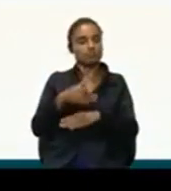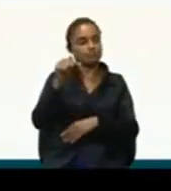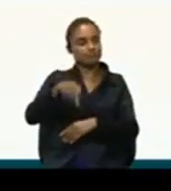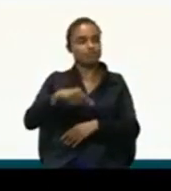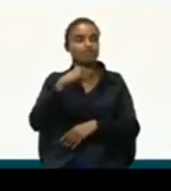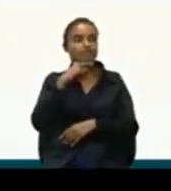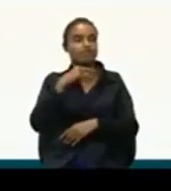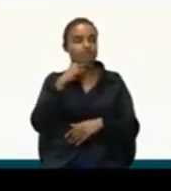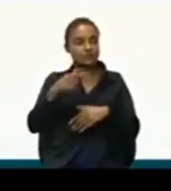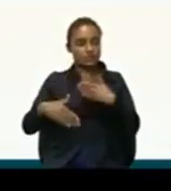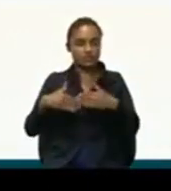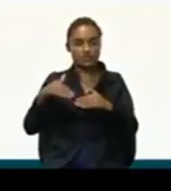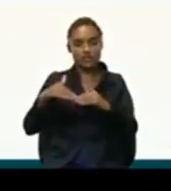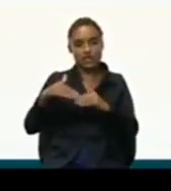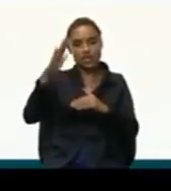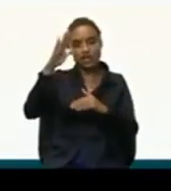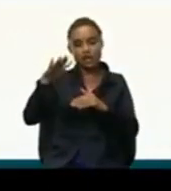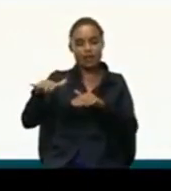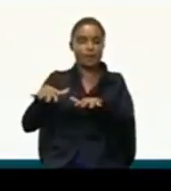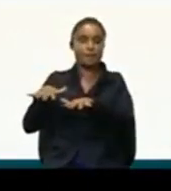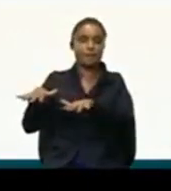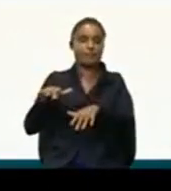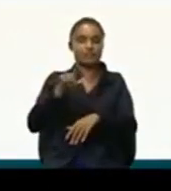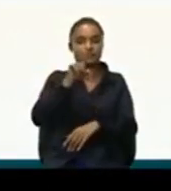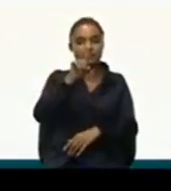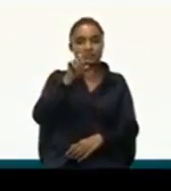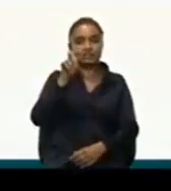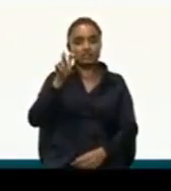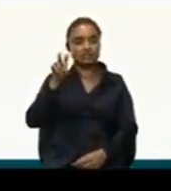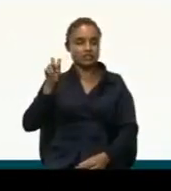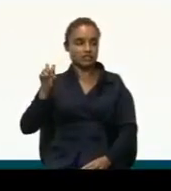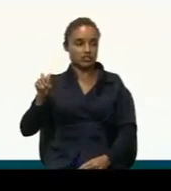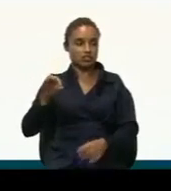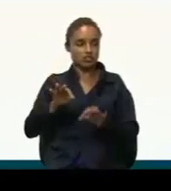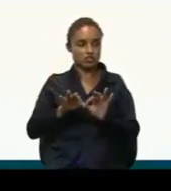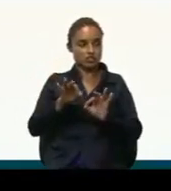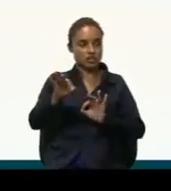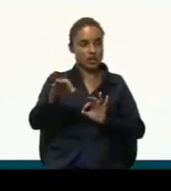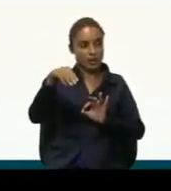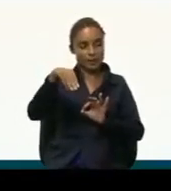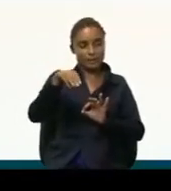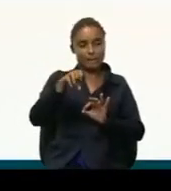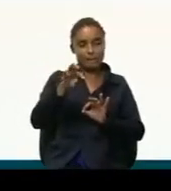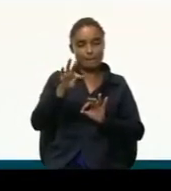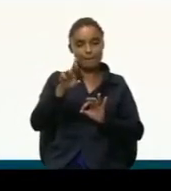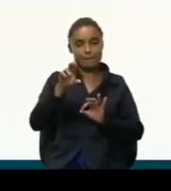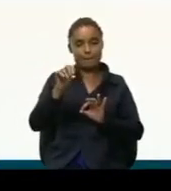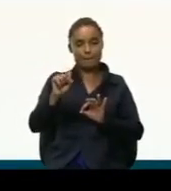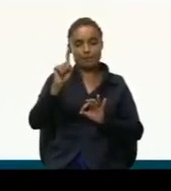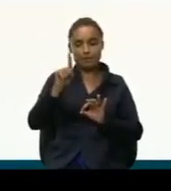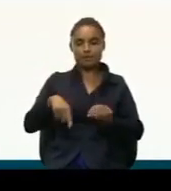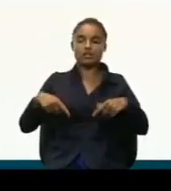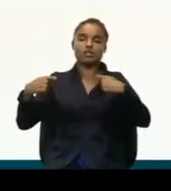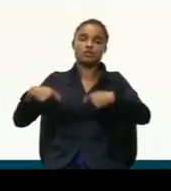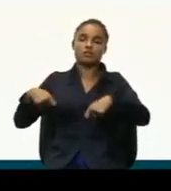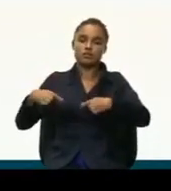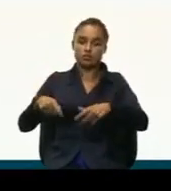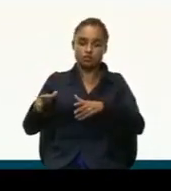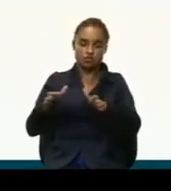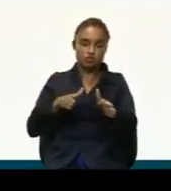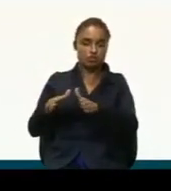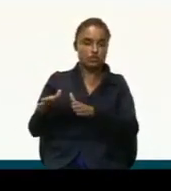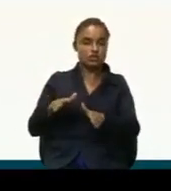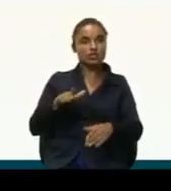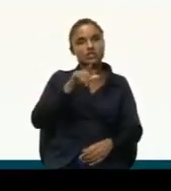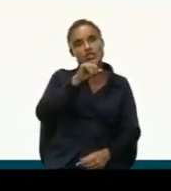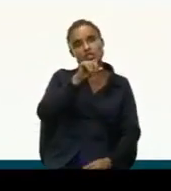um deslocamento superior a 150 metros. Então, tem que estar num raio